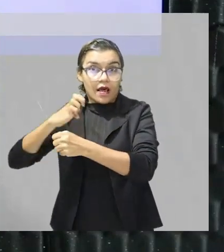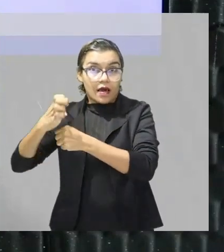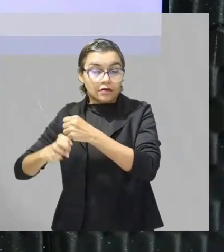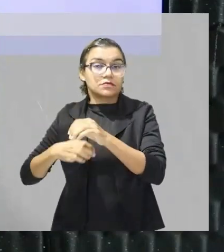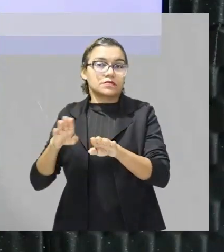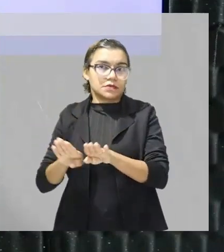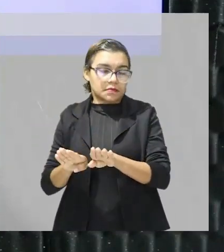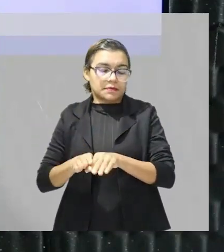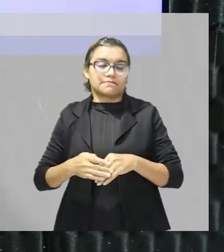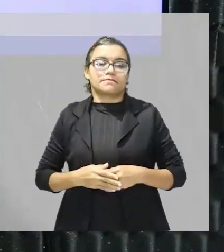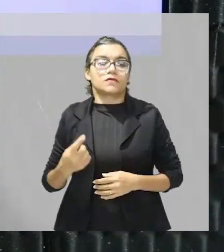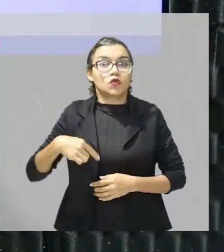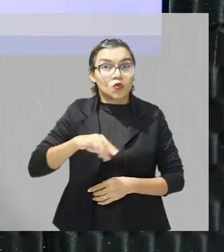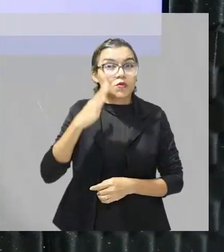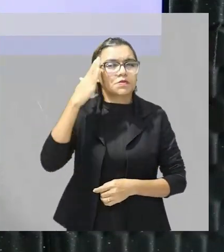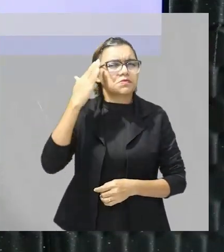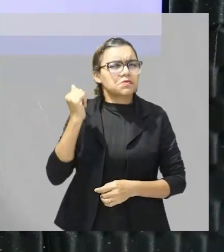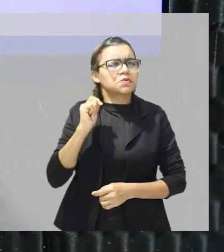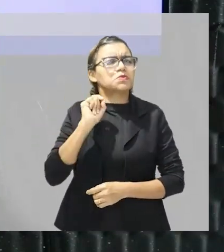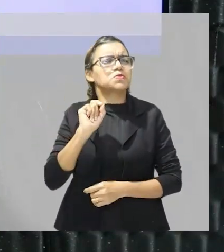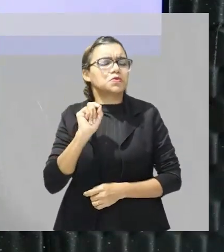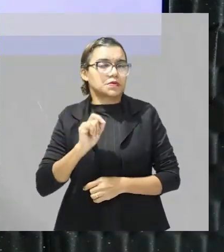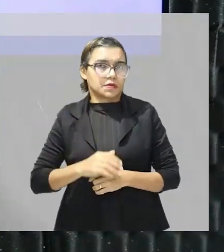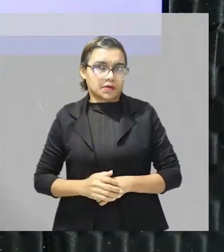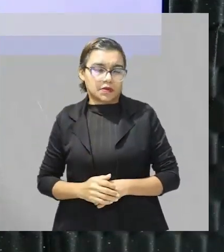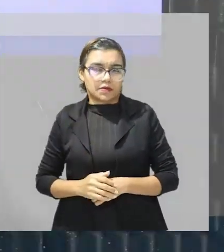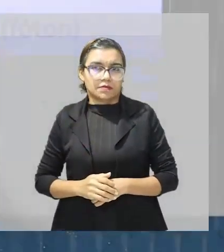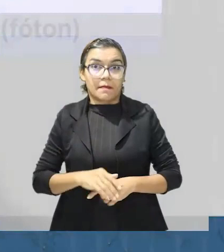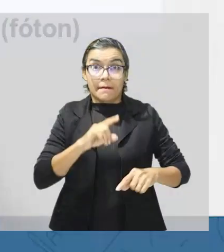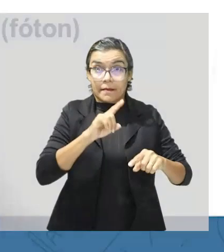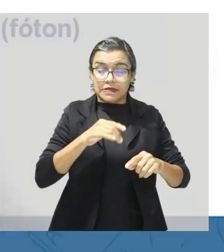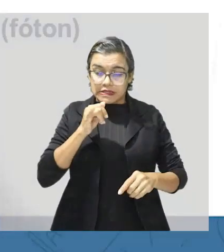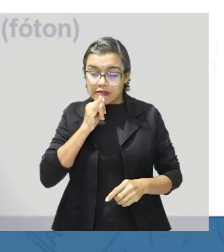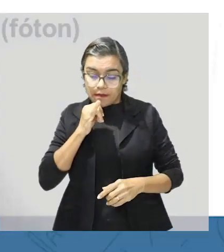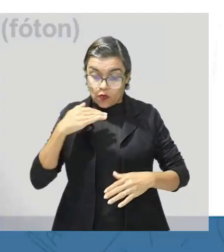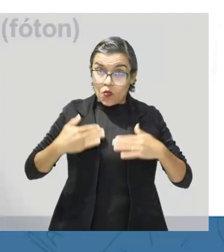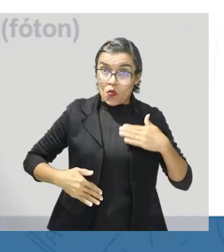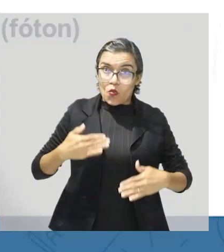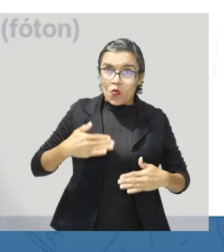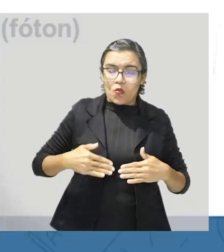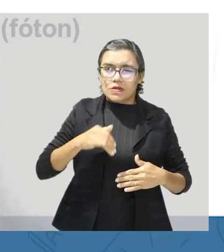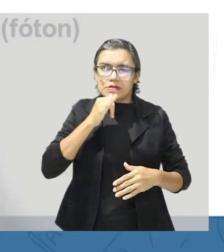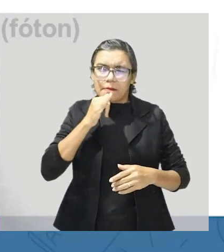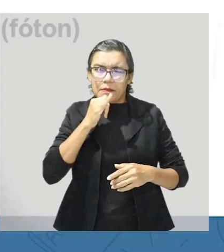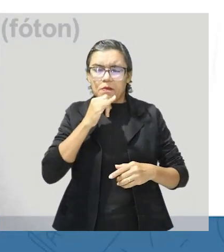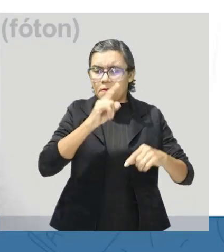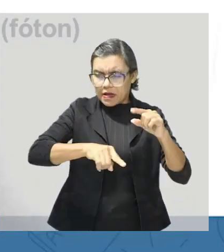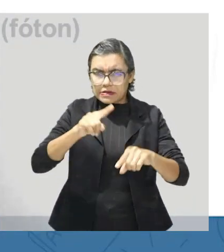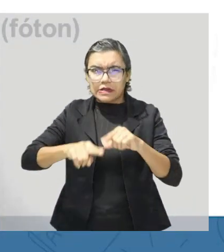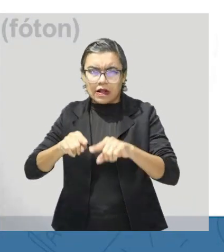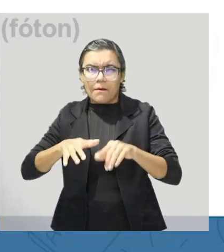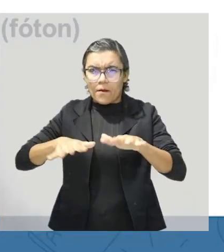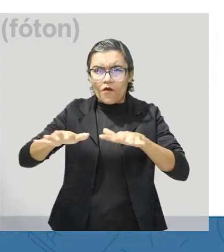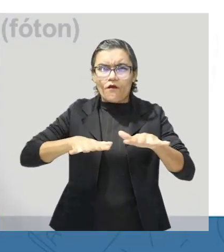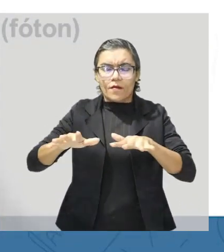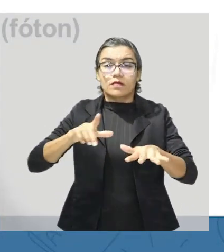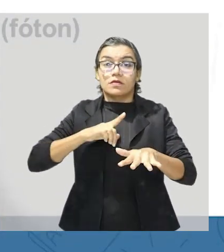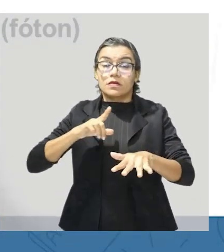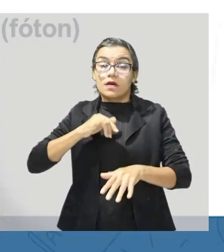bom sabemos que é todo o corpo em movimento ele tende a perder energia então